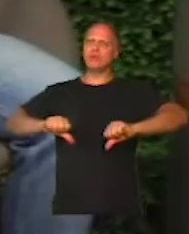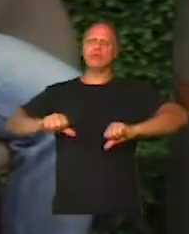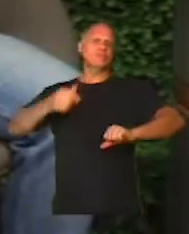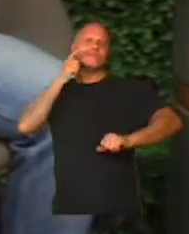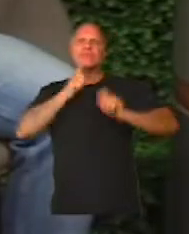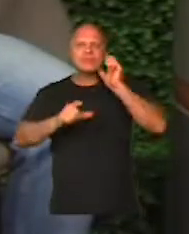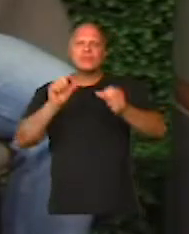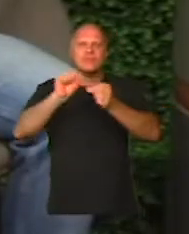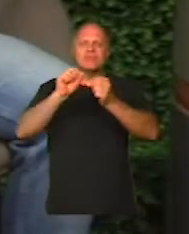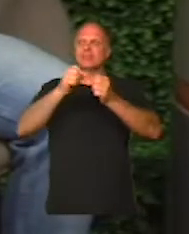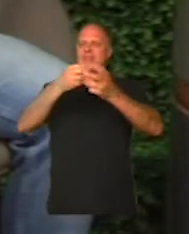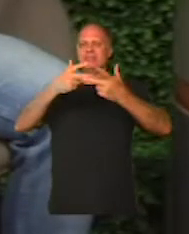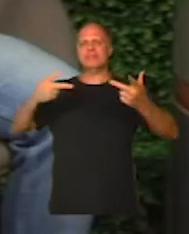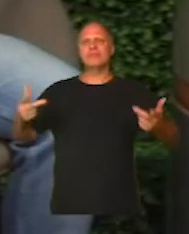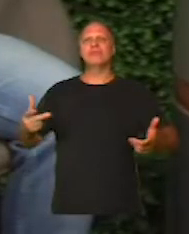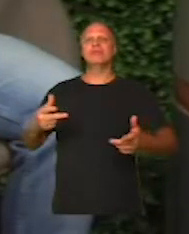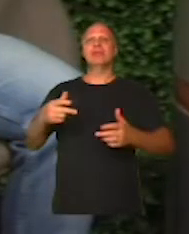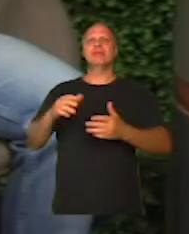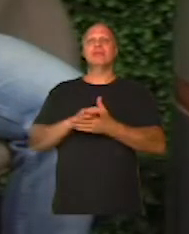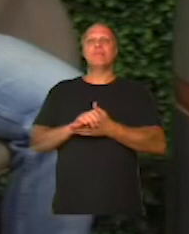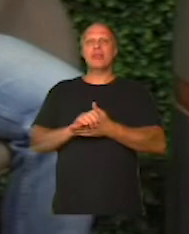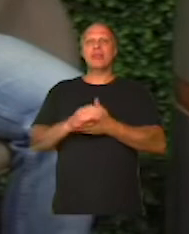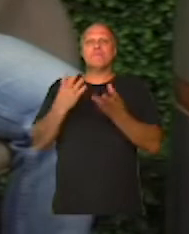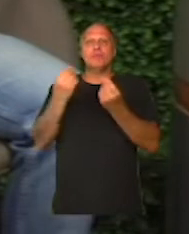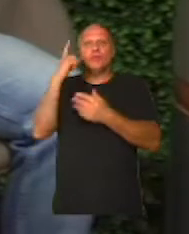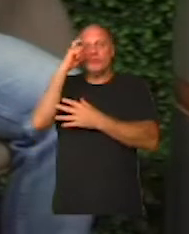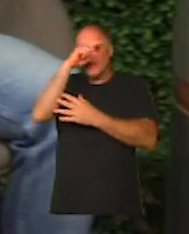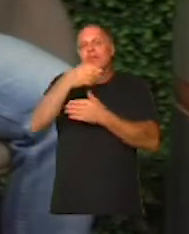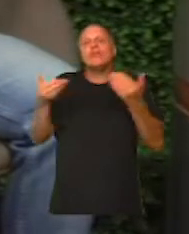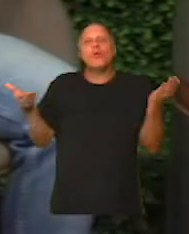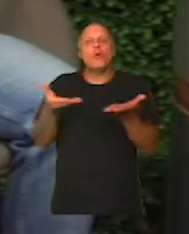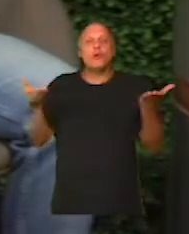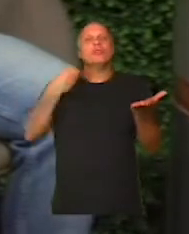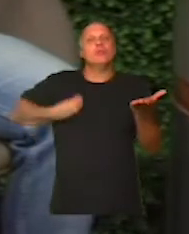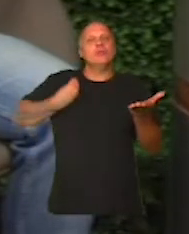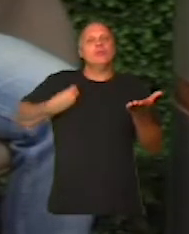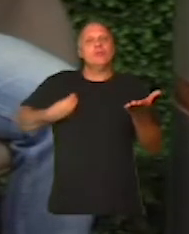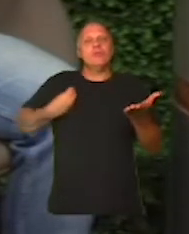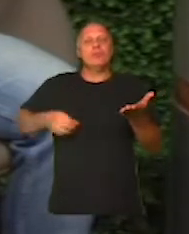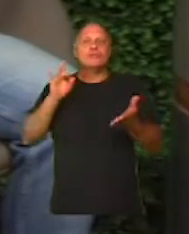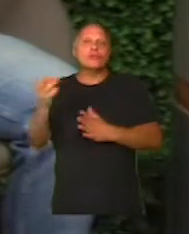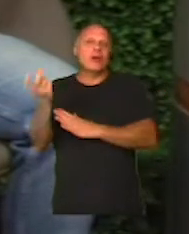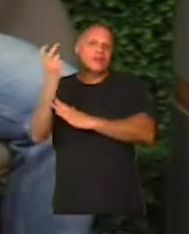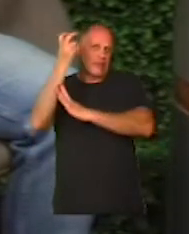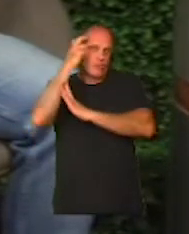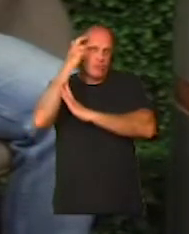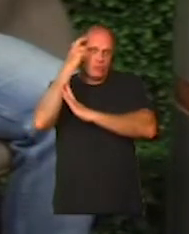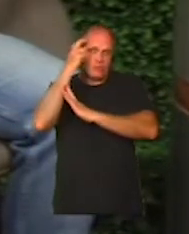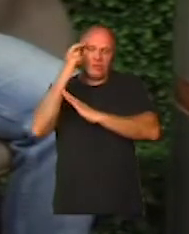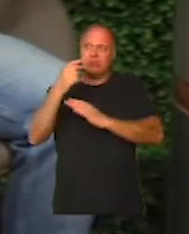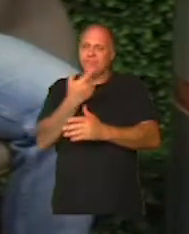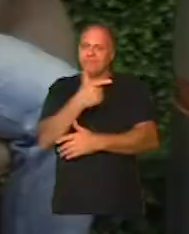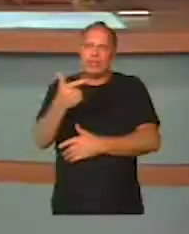consegue patrocínio. Isso é muito difícil hoje você viver da cultura em Novo Hamburgo. Não